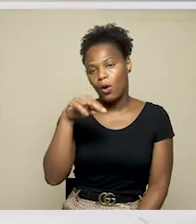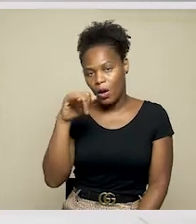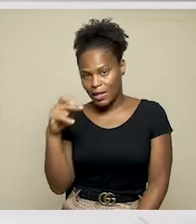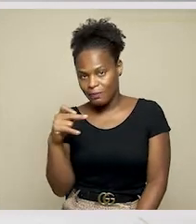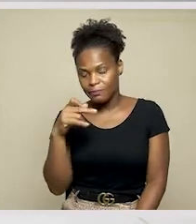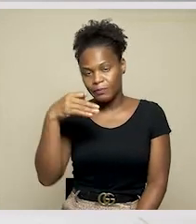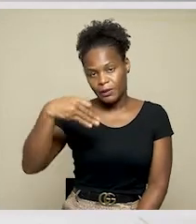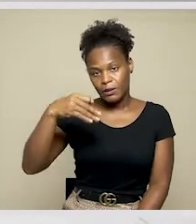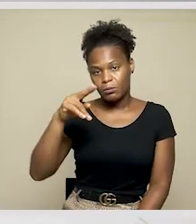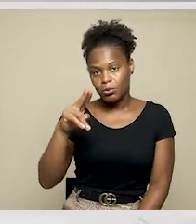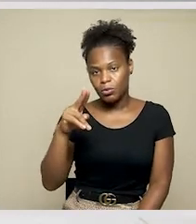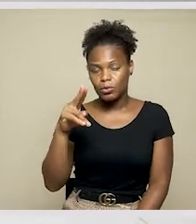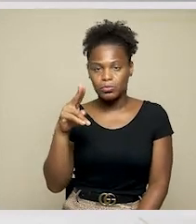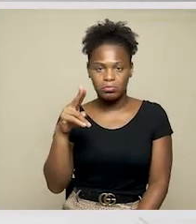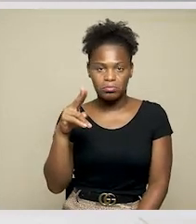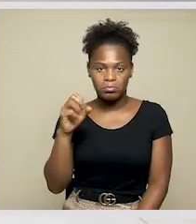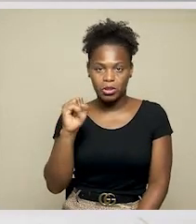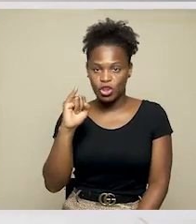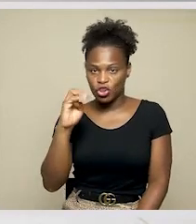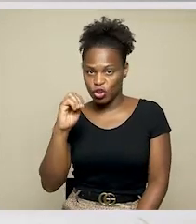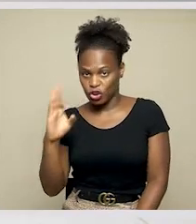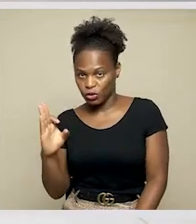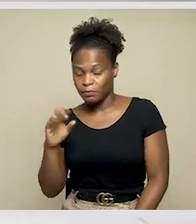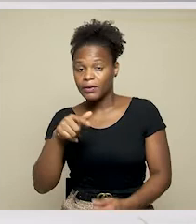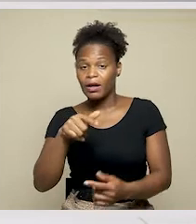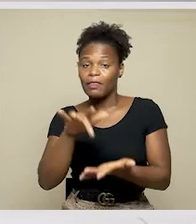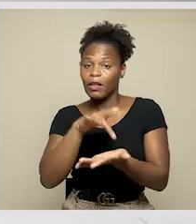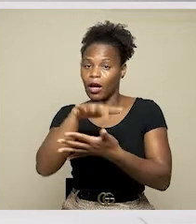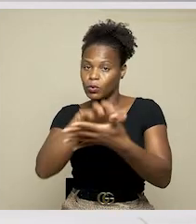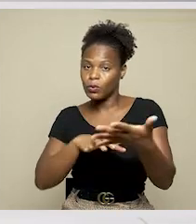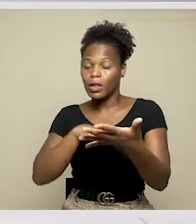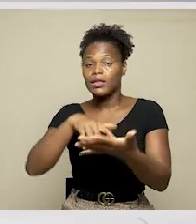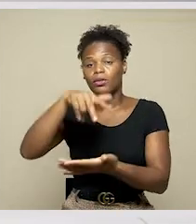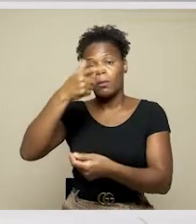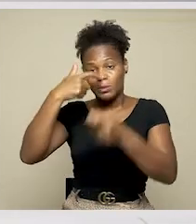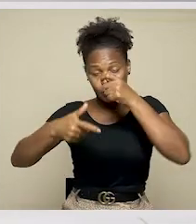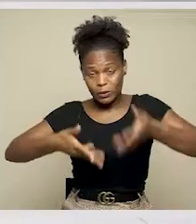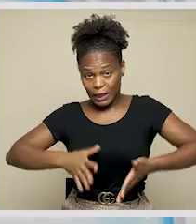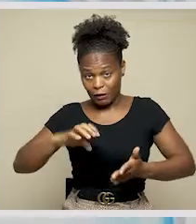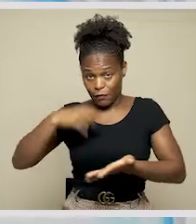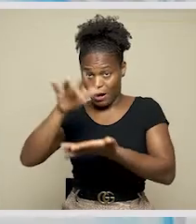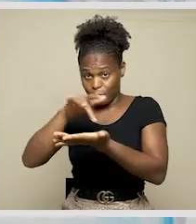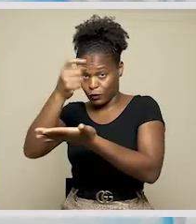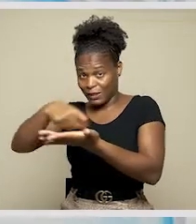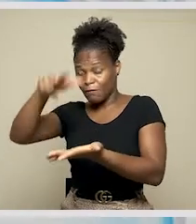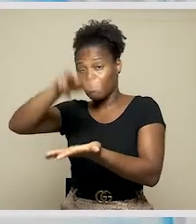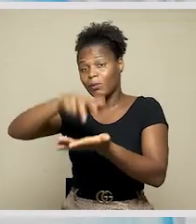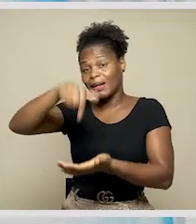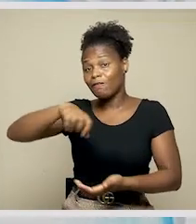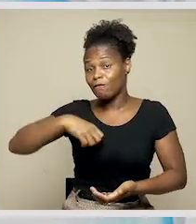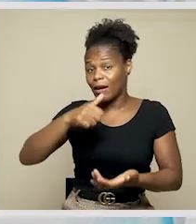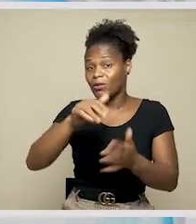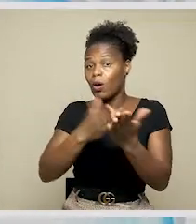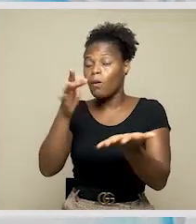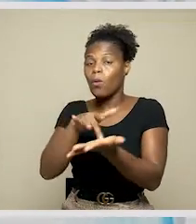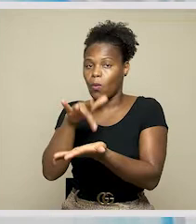Foi o primeiro texto de um autor cabo-verdiano publicado nessa revista. Mas, para além também dessa publicação,